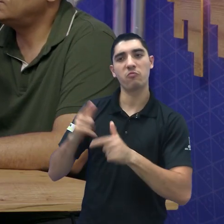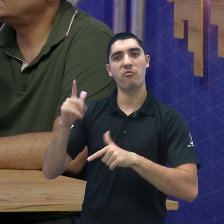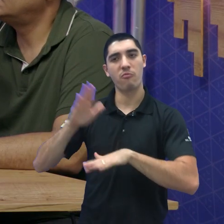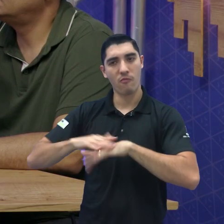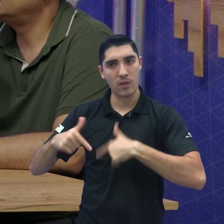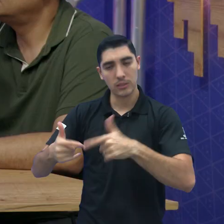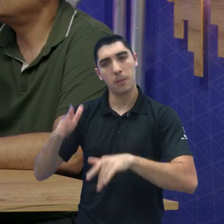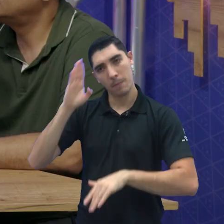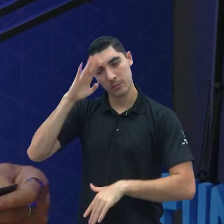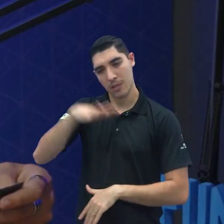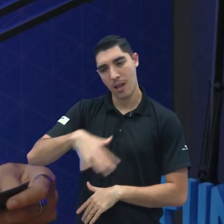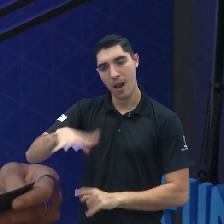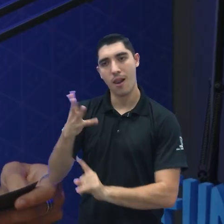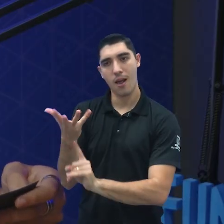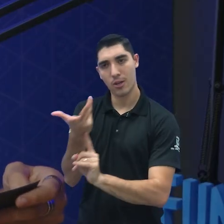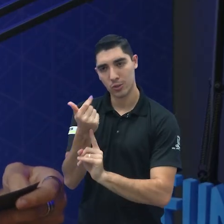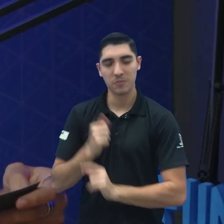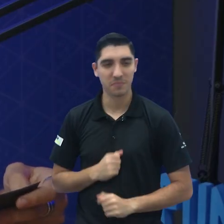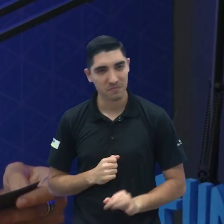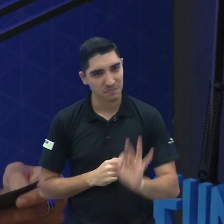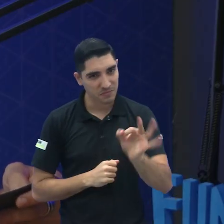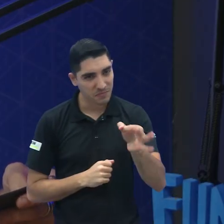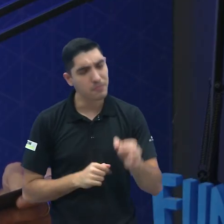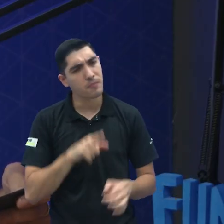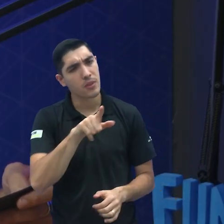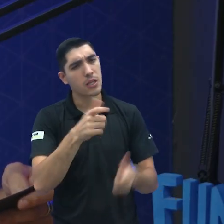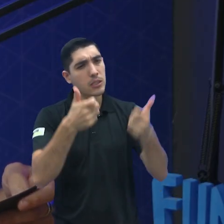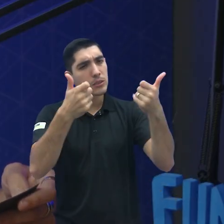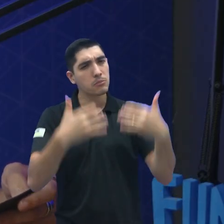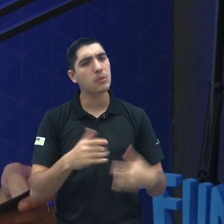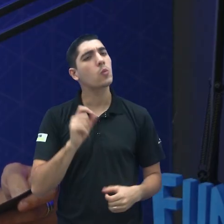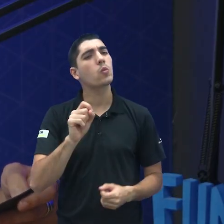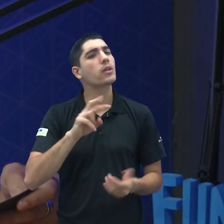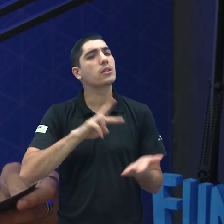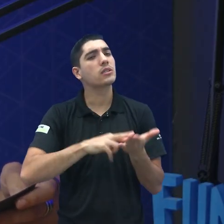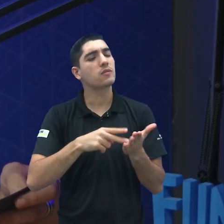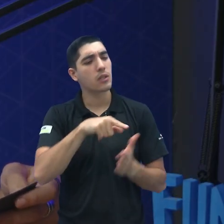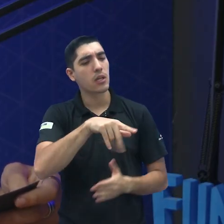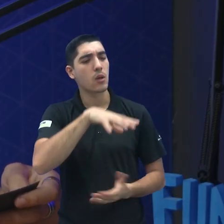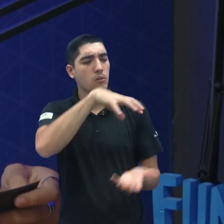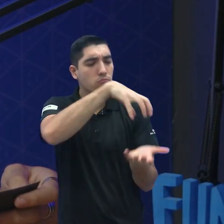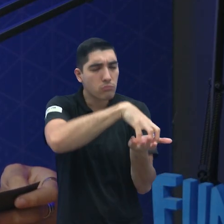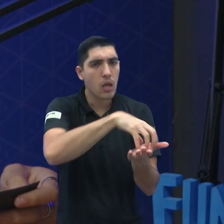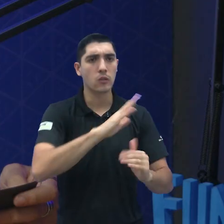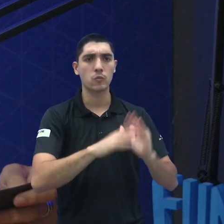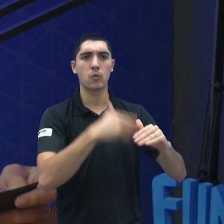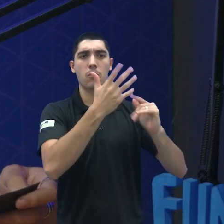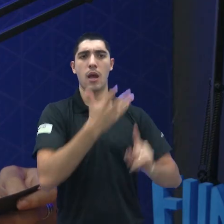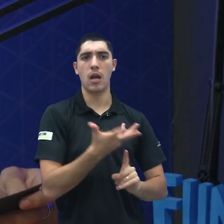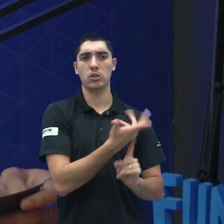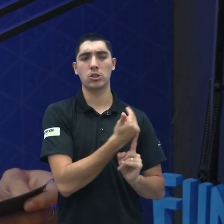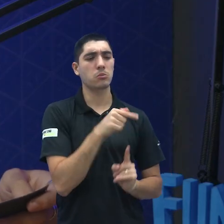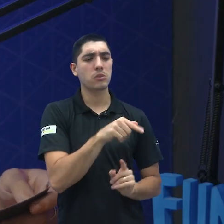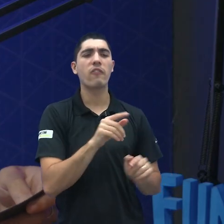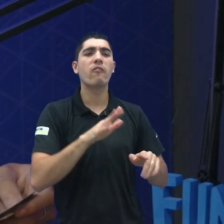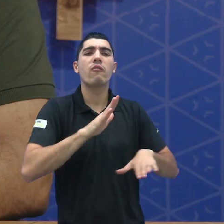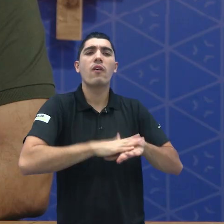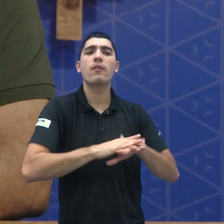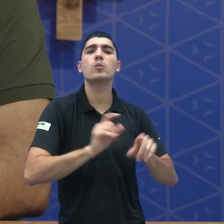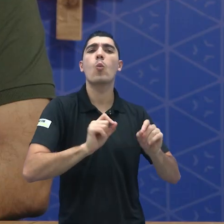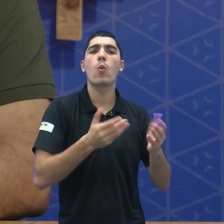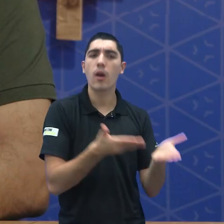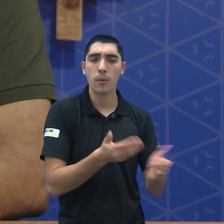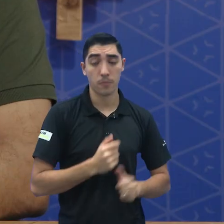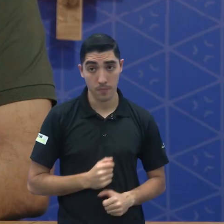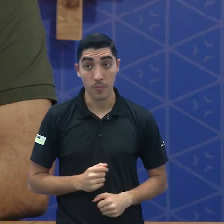artística. Certo, Flávio. Para começar, conta um pouco sobre o que é o Centro de Desenvolvimento Artístico e como ele atua dentro da Fundais. O